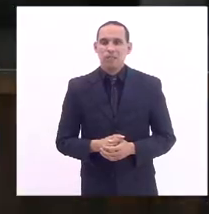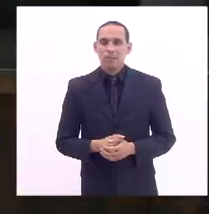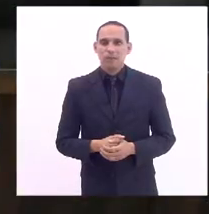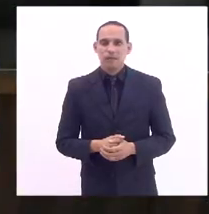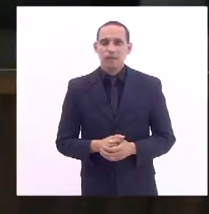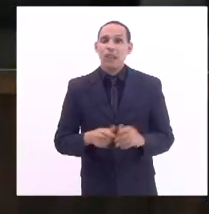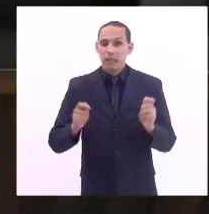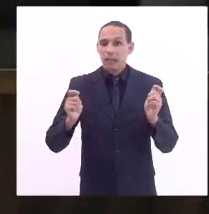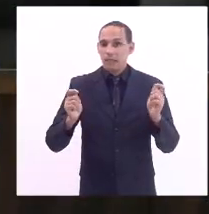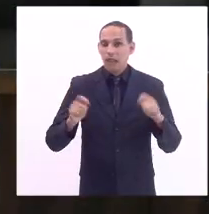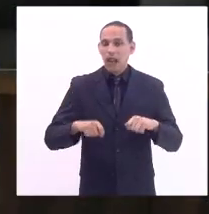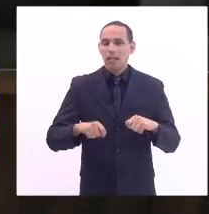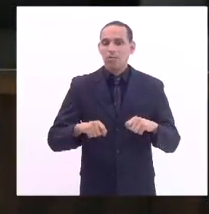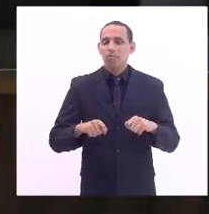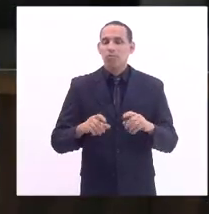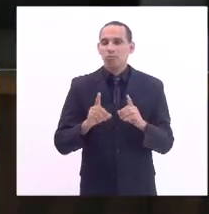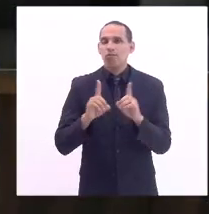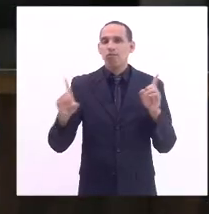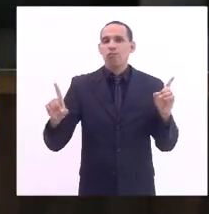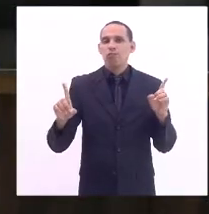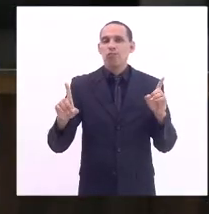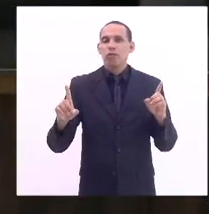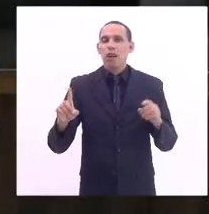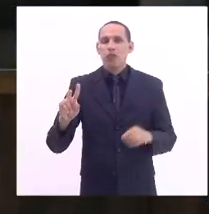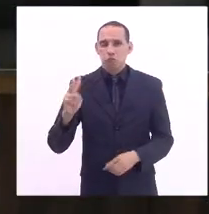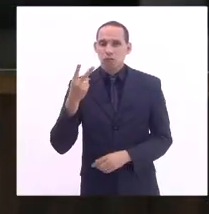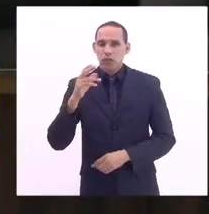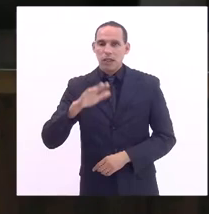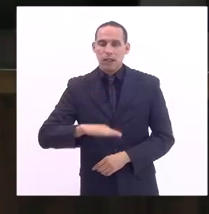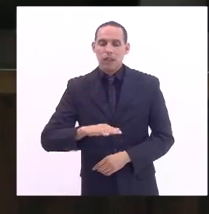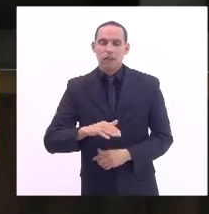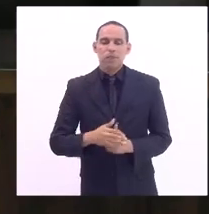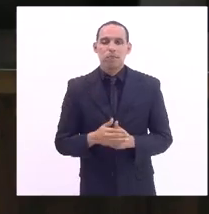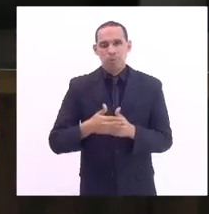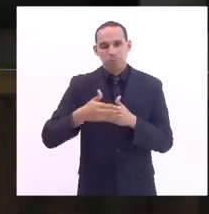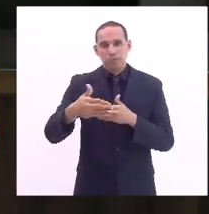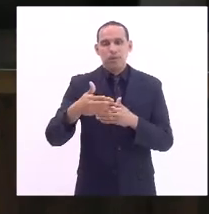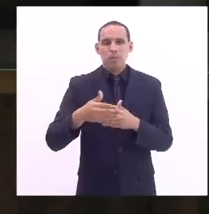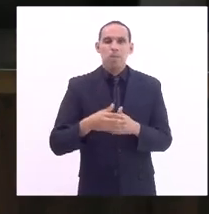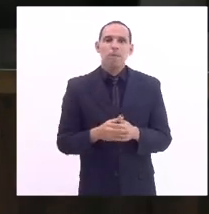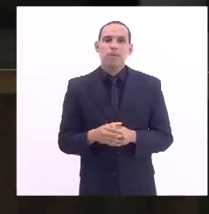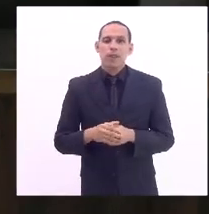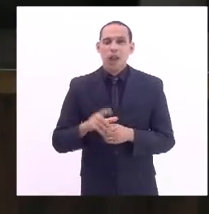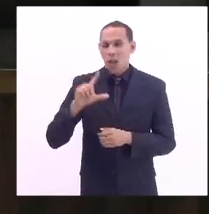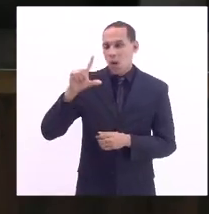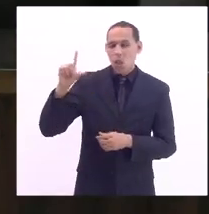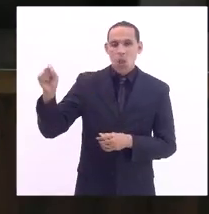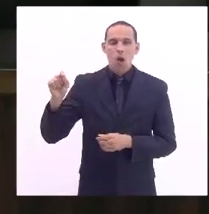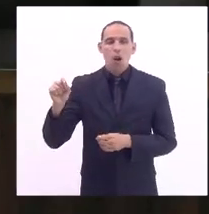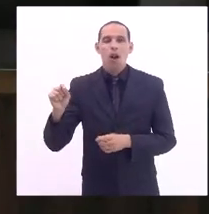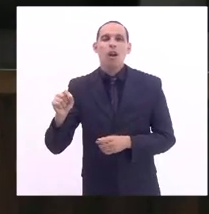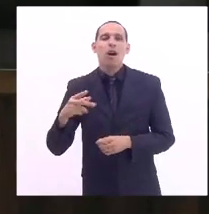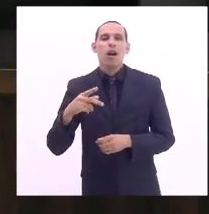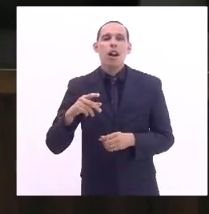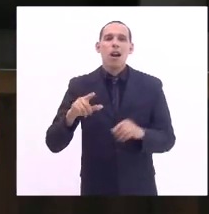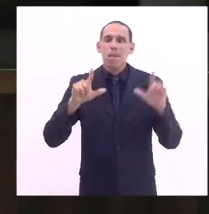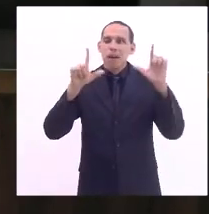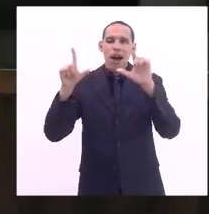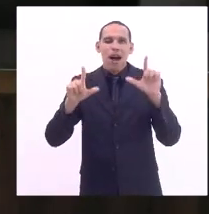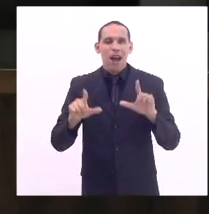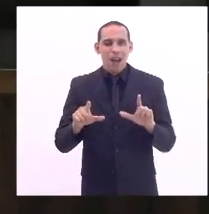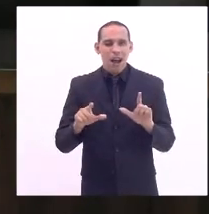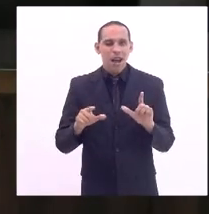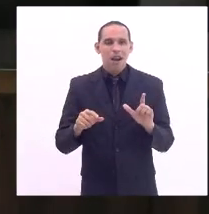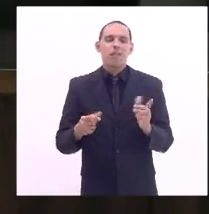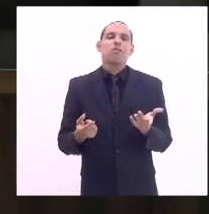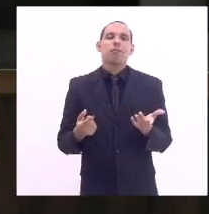Vai poder sim, será remoto e a partir das 14 horas. Quem estiver distante vai votar no painel. Na hora de cantar a